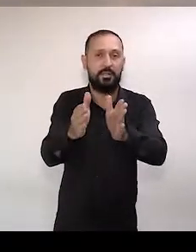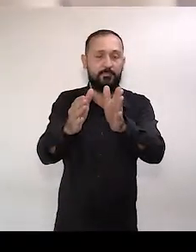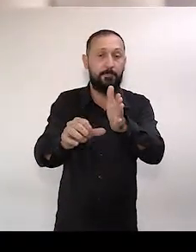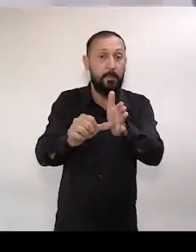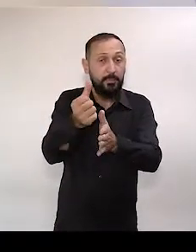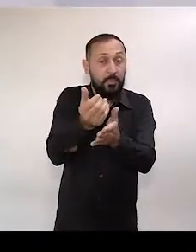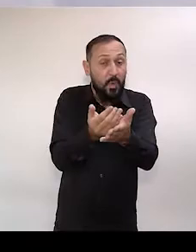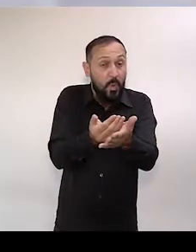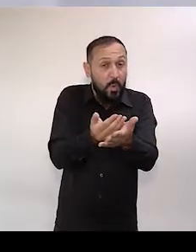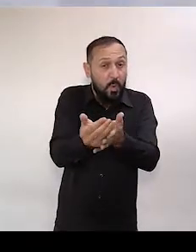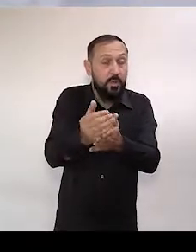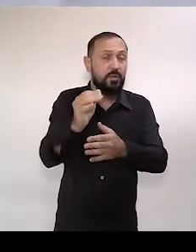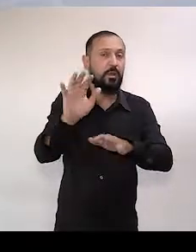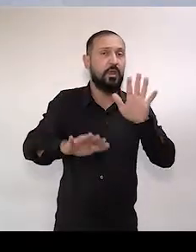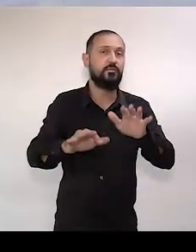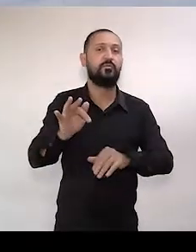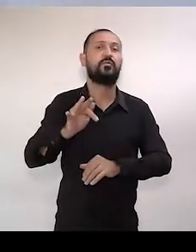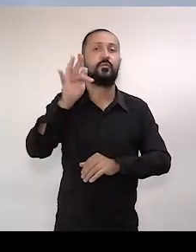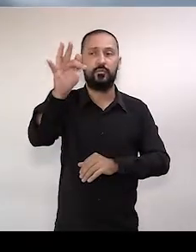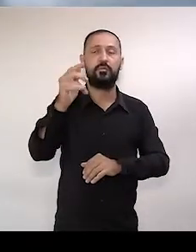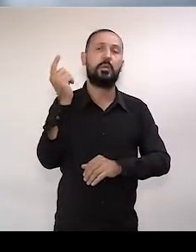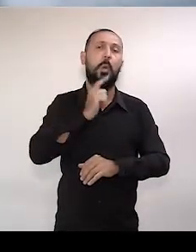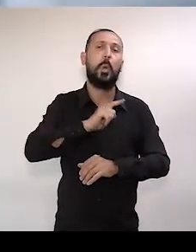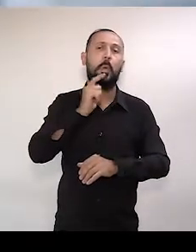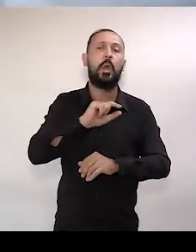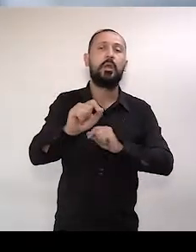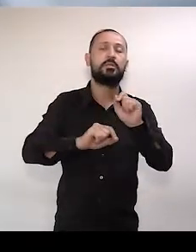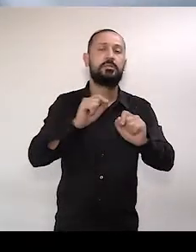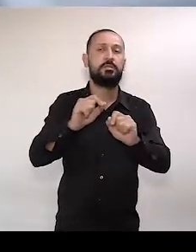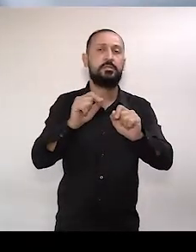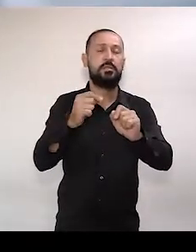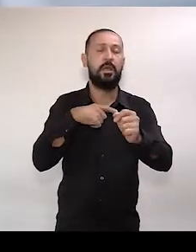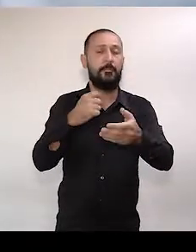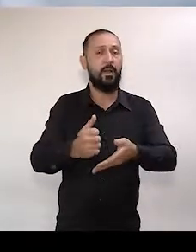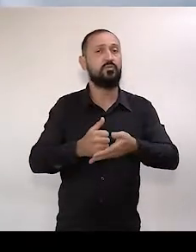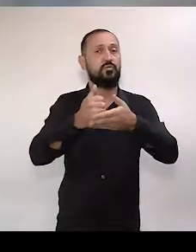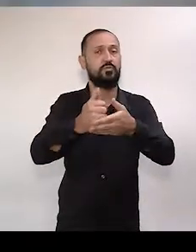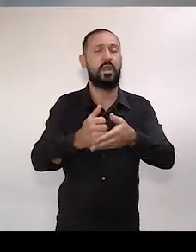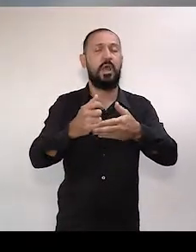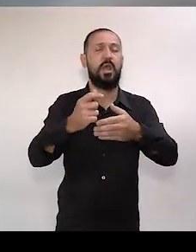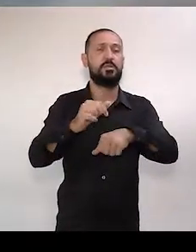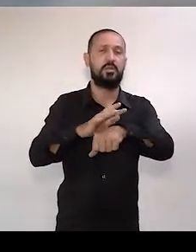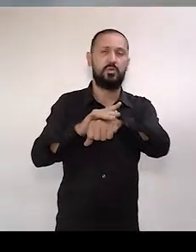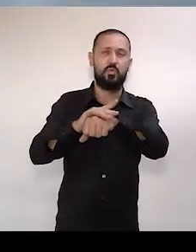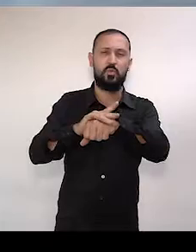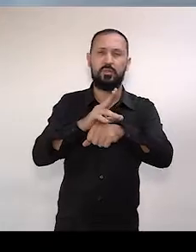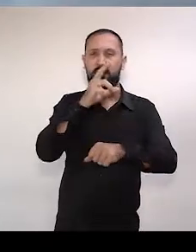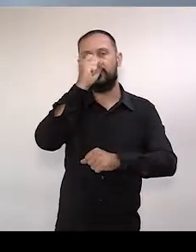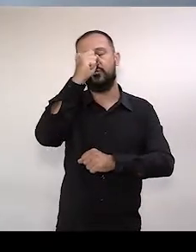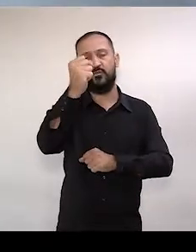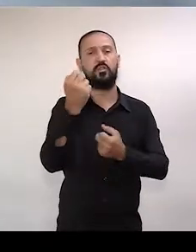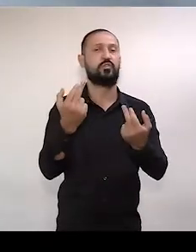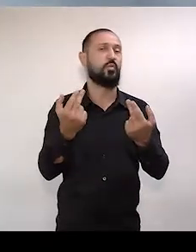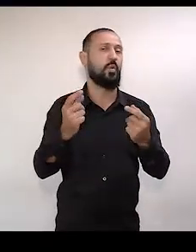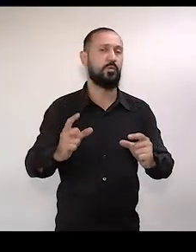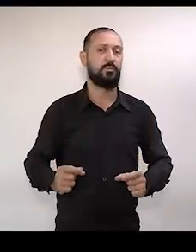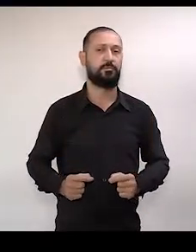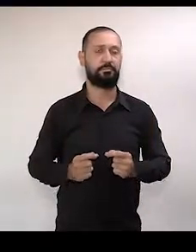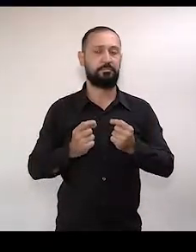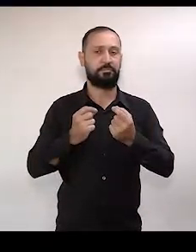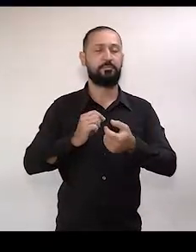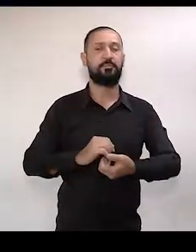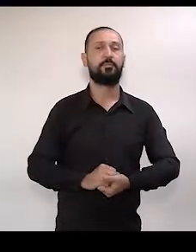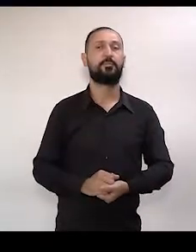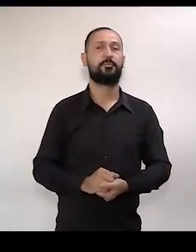caminhos, e é a partir desses primeiros trajetos que no futuro será possível contar com aliados no enfrentamento a doenças tão